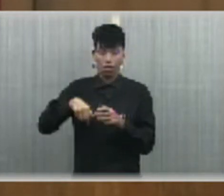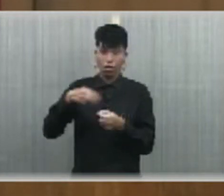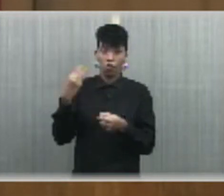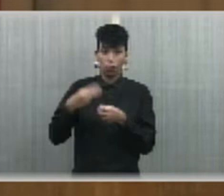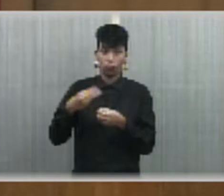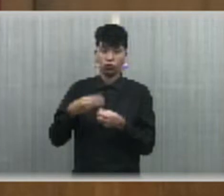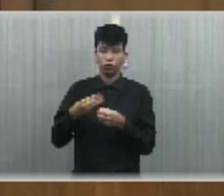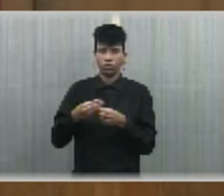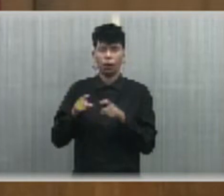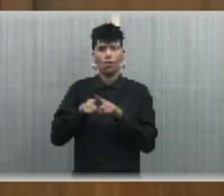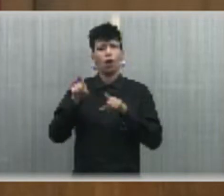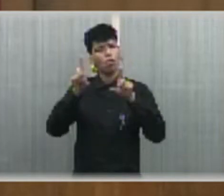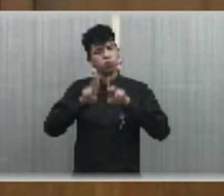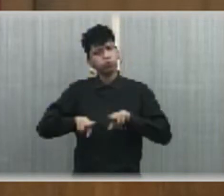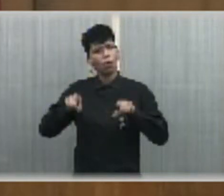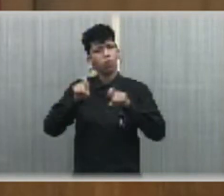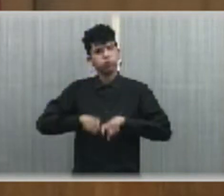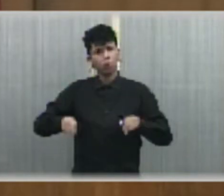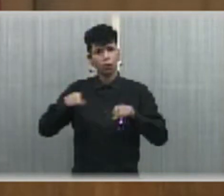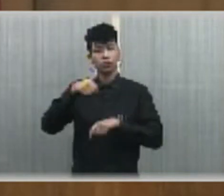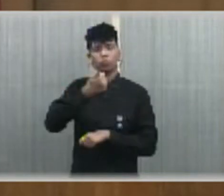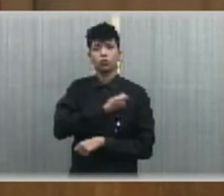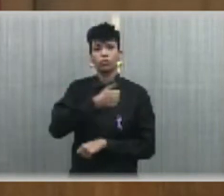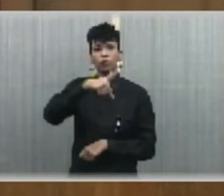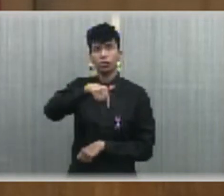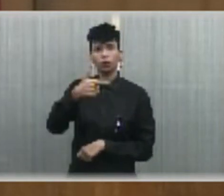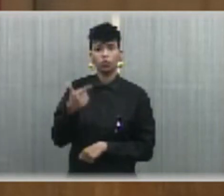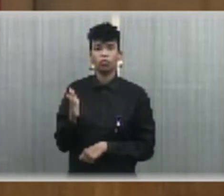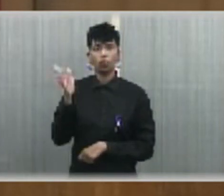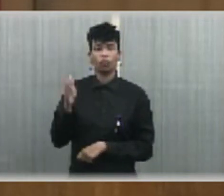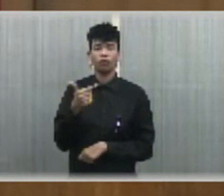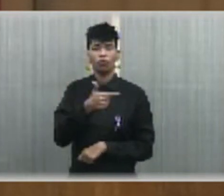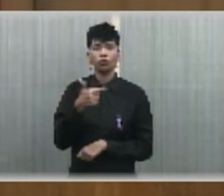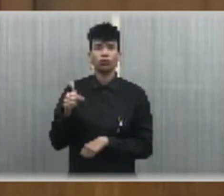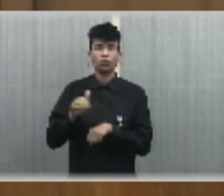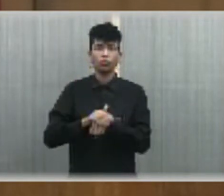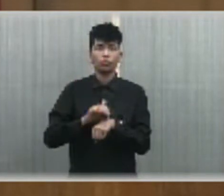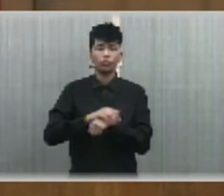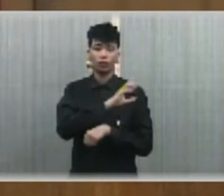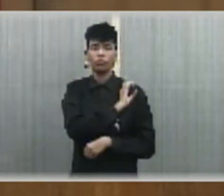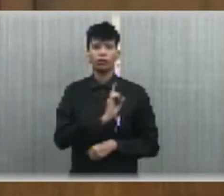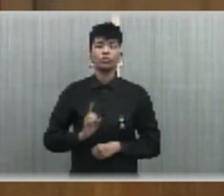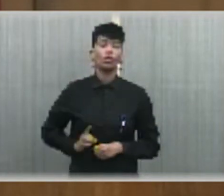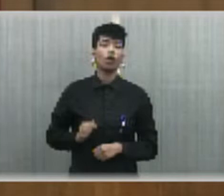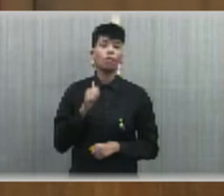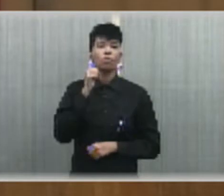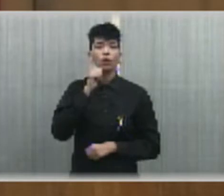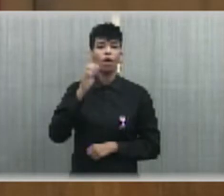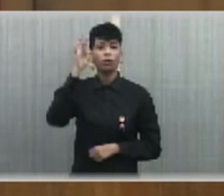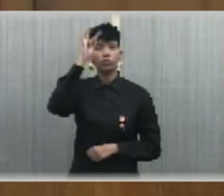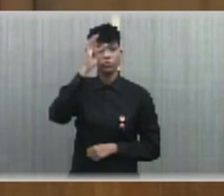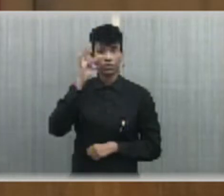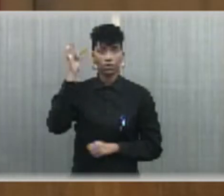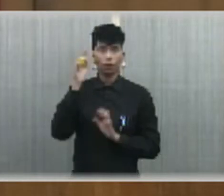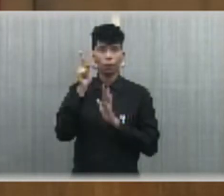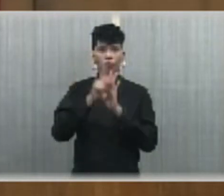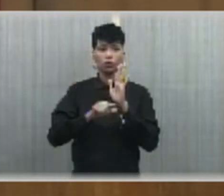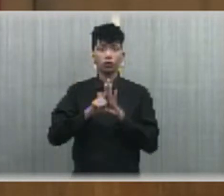de Computadores. De número 72/2022, de autoria da senhora deputada Tereza Brito,